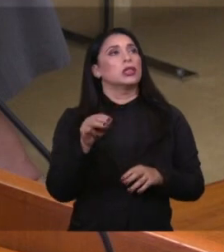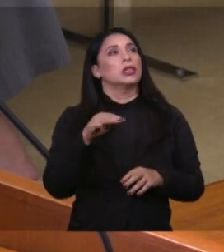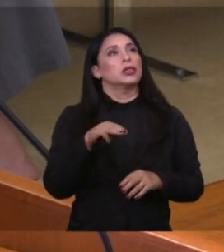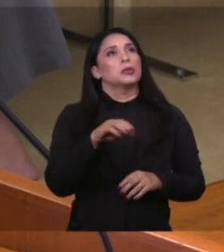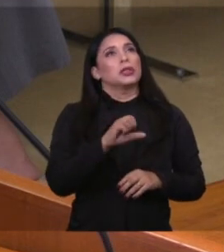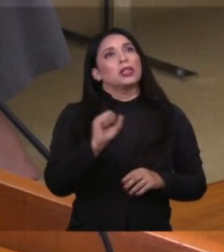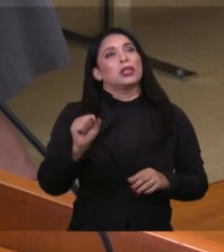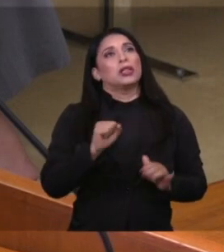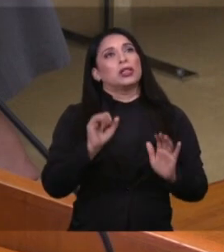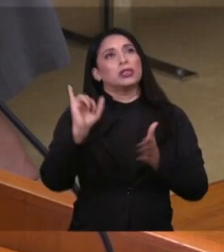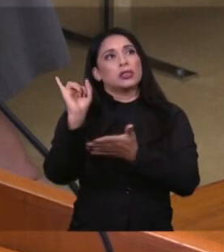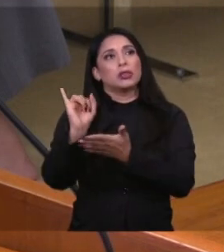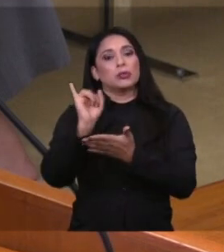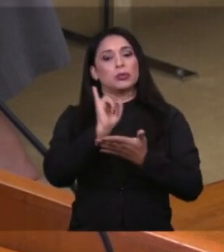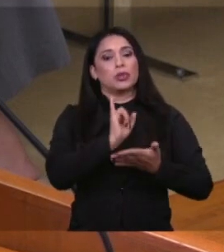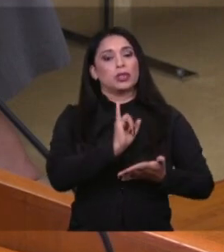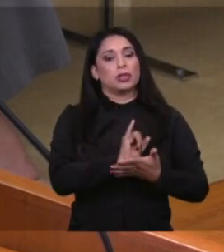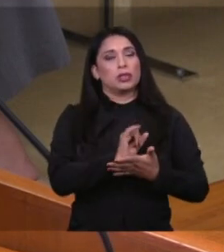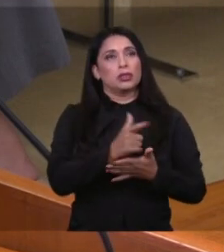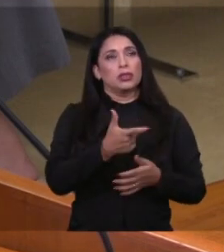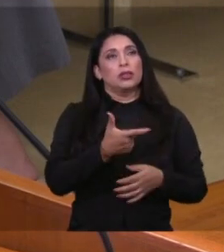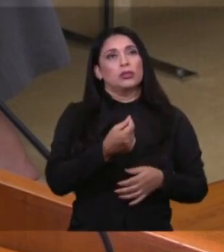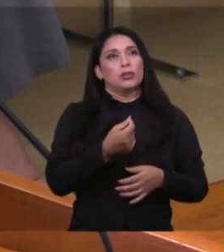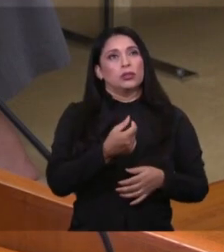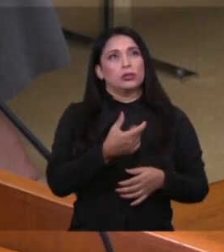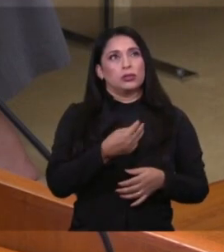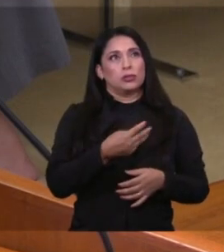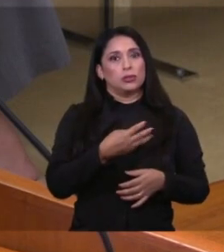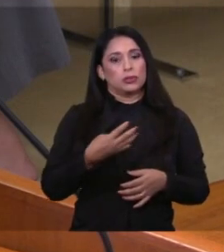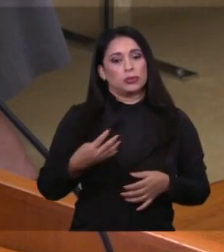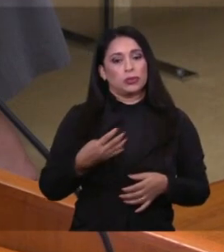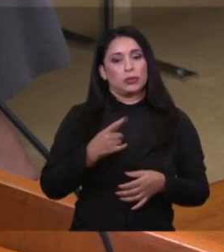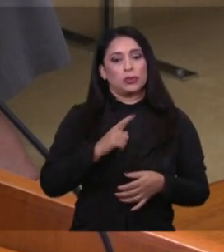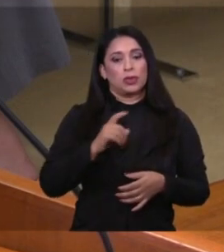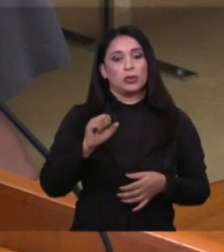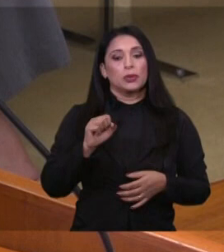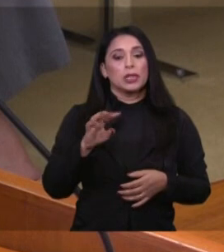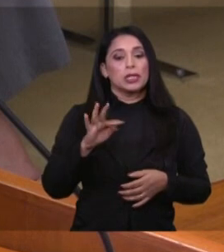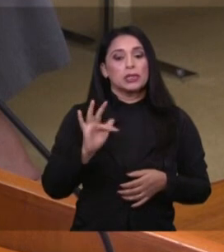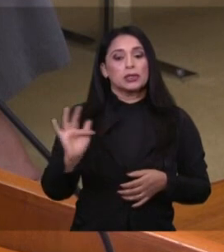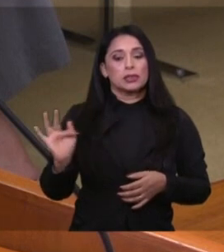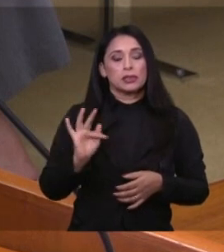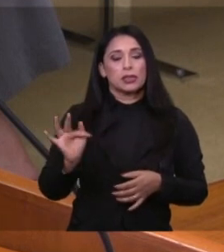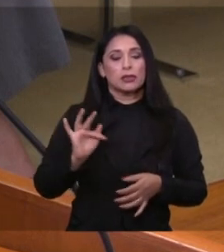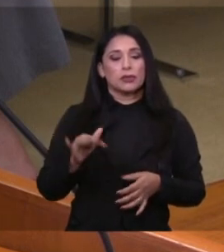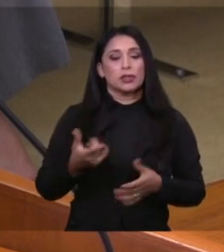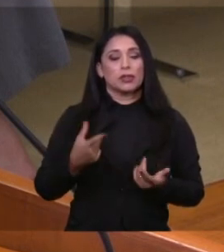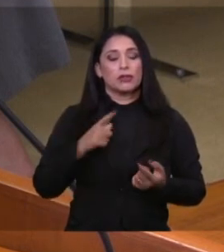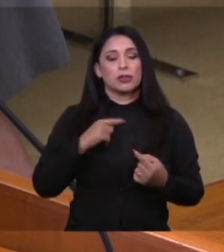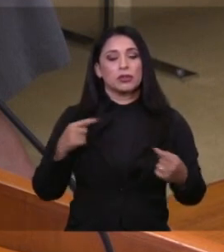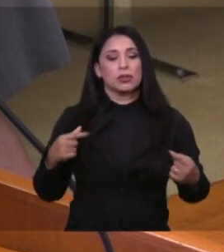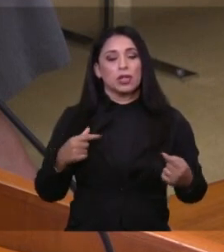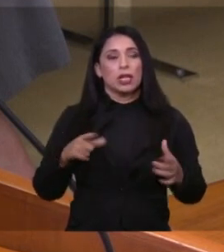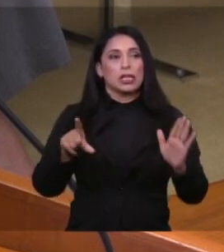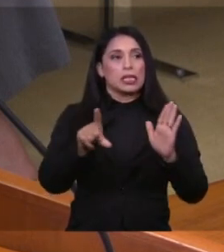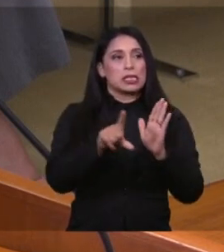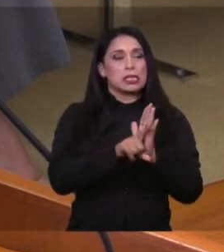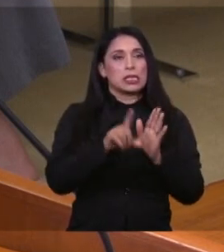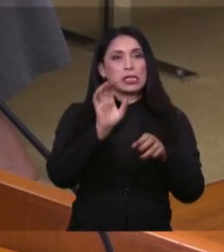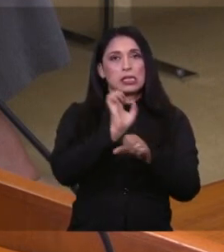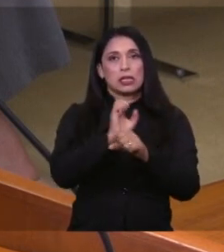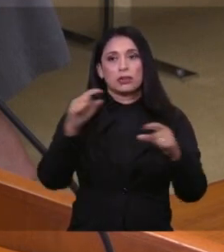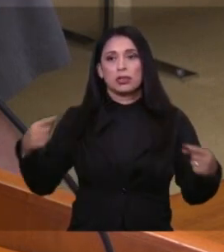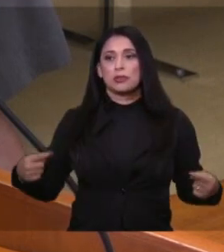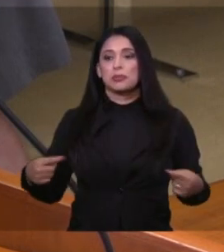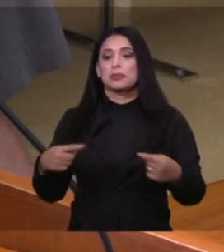tema 1094, portanto, o Supremo Tribunal Federal, além de tratar da validade das leis estaduais,